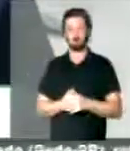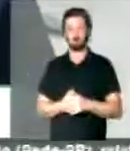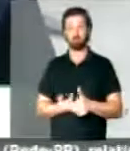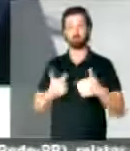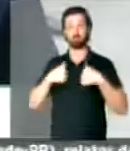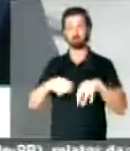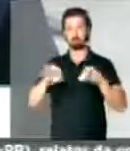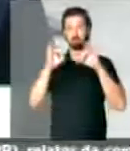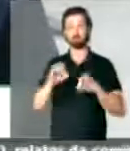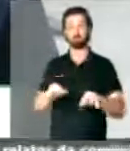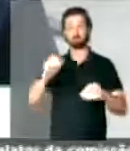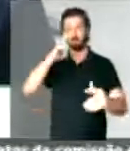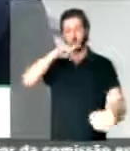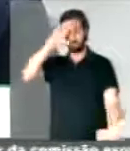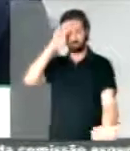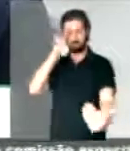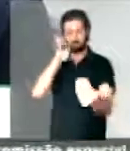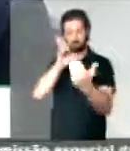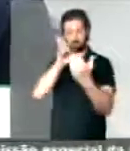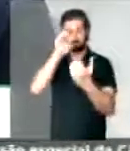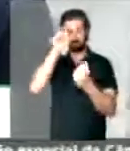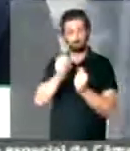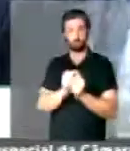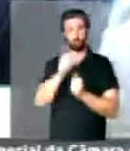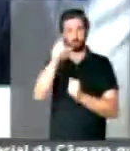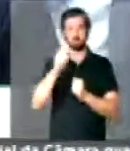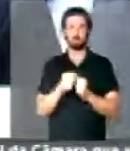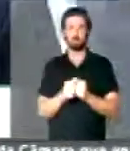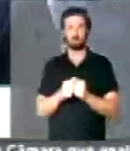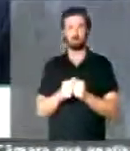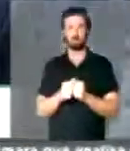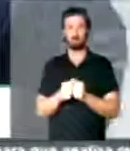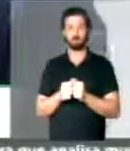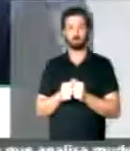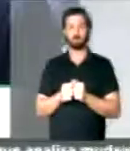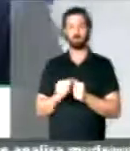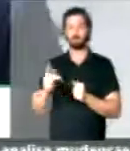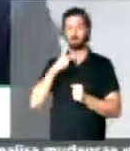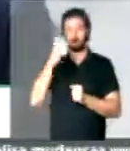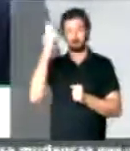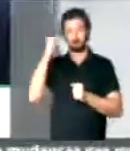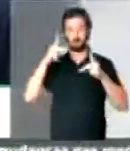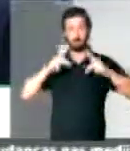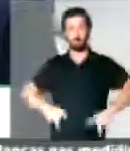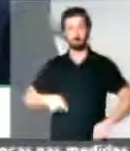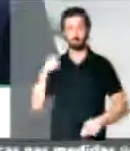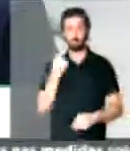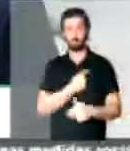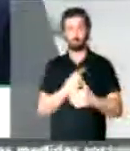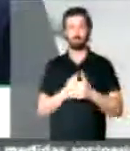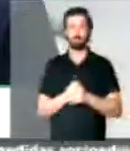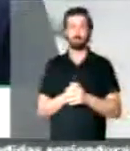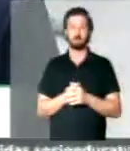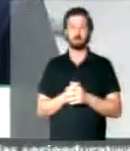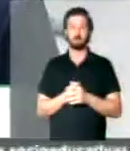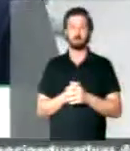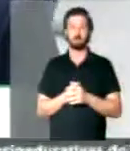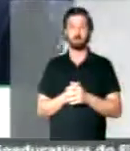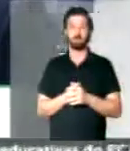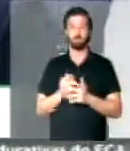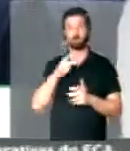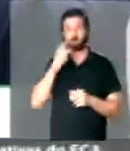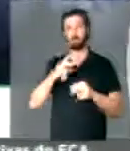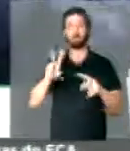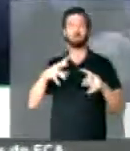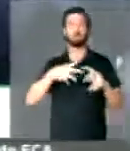eu tenho certeza que, sintonizado com Vossa Excelência, Vossa Excelência que sabe muito bem da nossa postura aqui, não só com relação ao sentimento